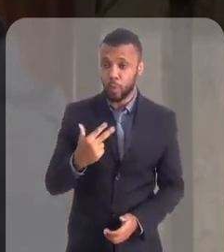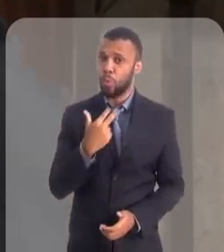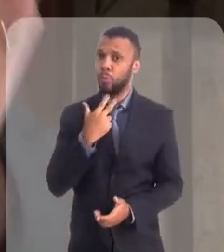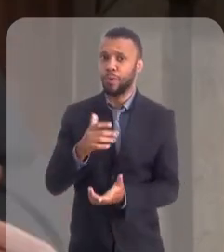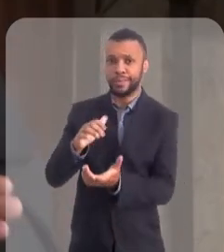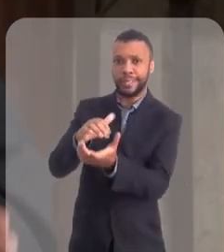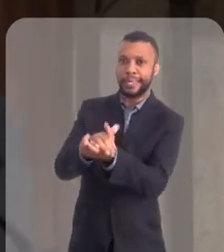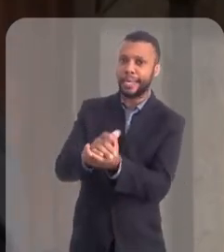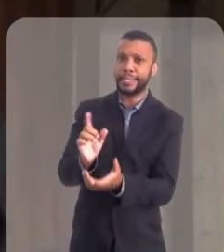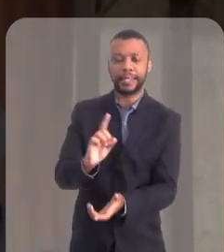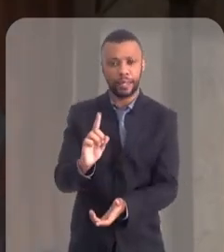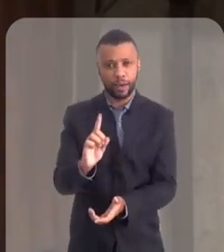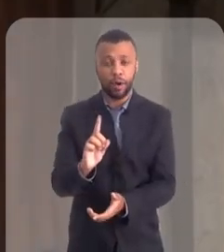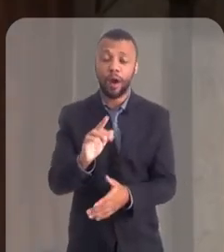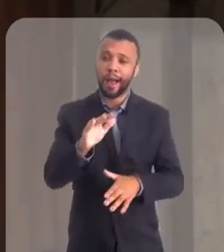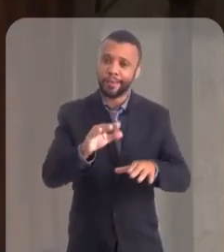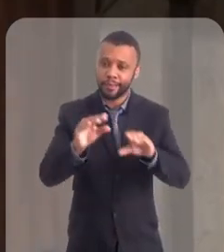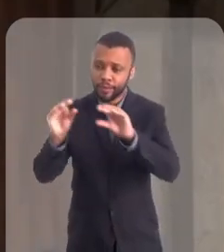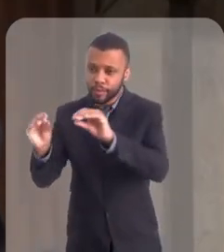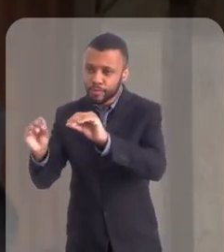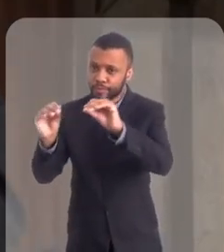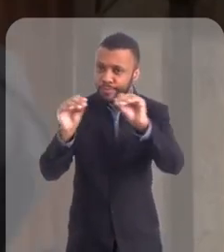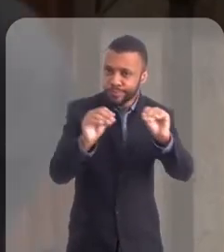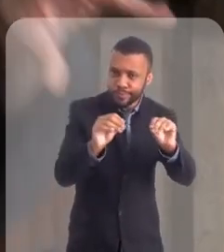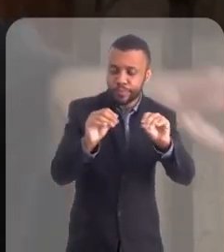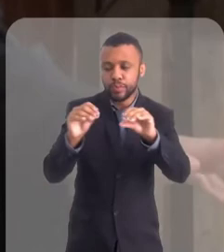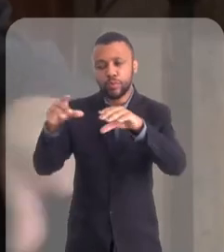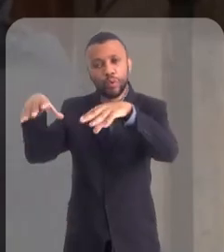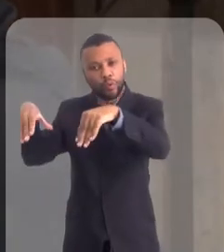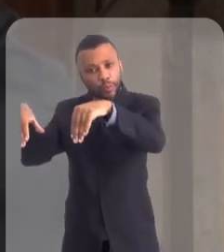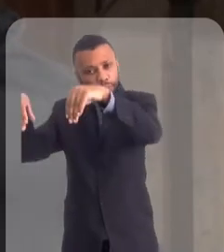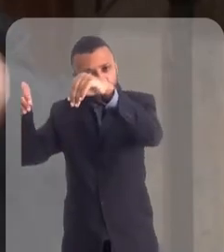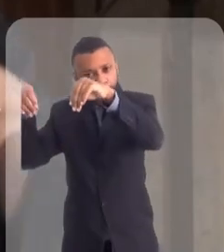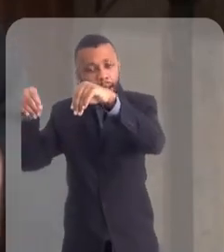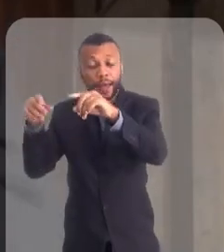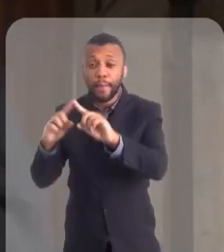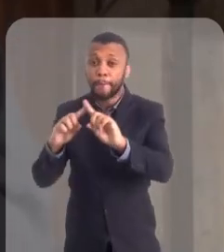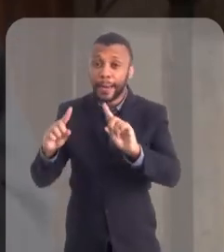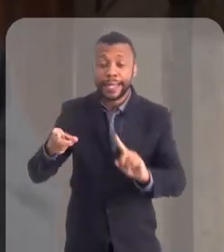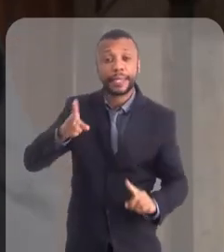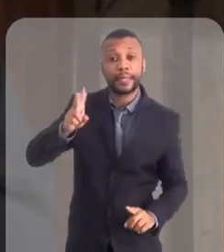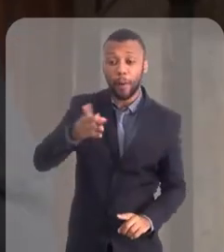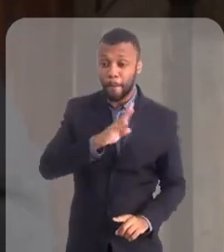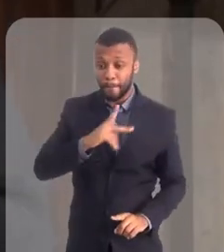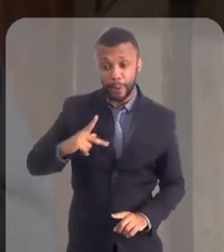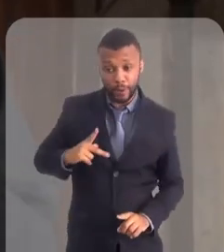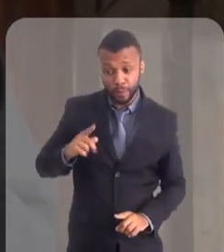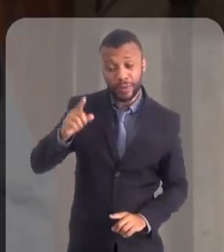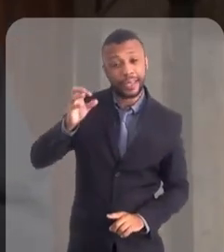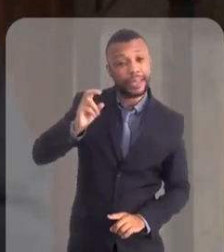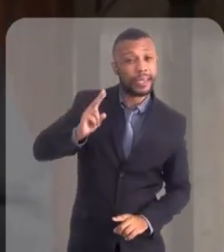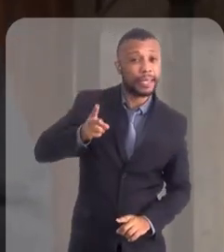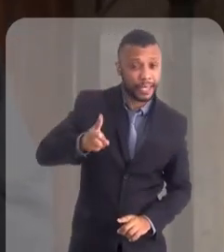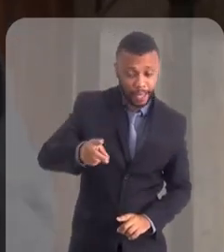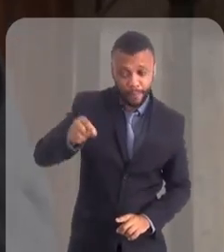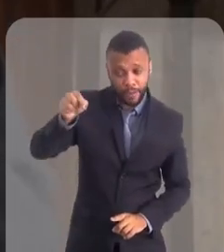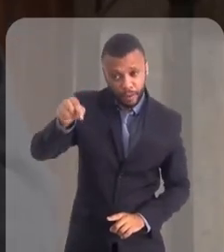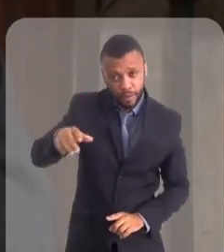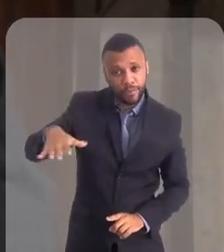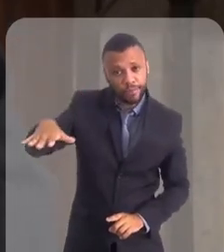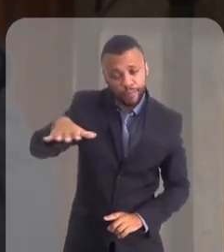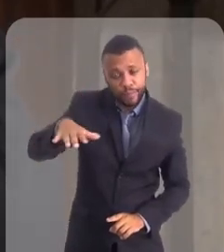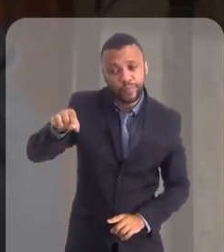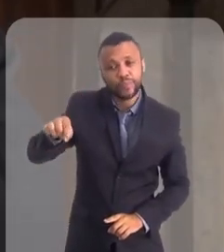são sempre celibatários, tradicionalmente até retirados dos mosteiros, no meio dos monges, mas são sempre homens celibatários. Mas